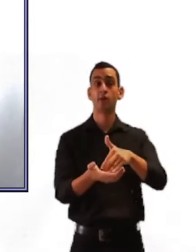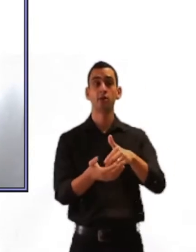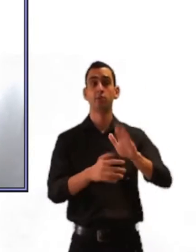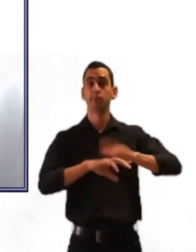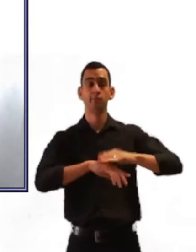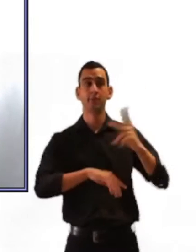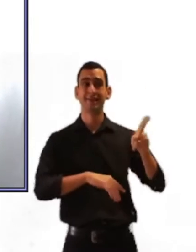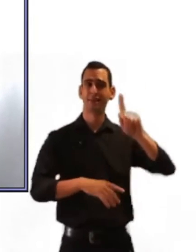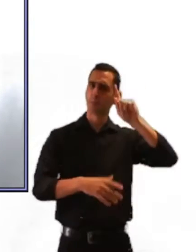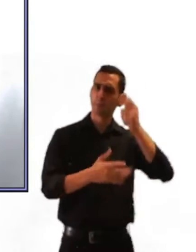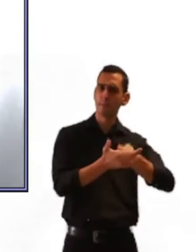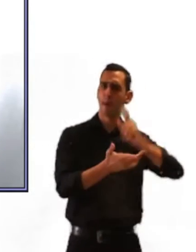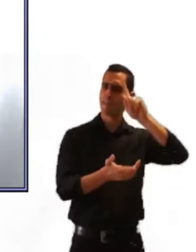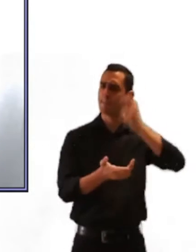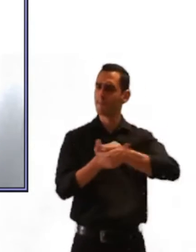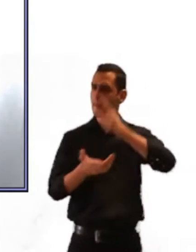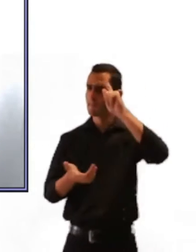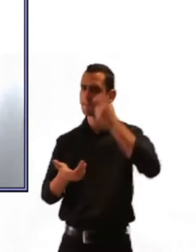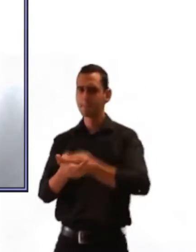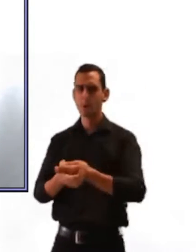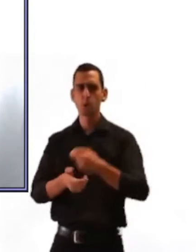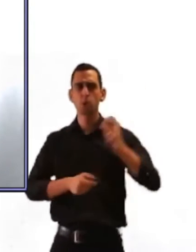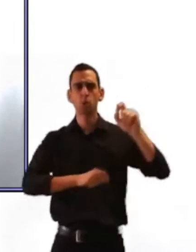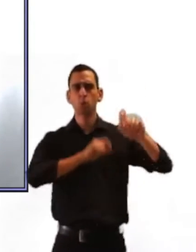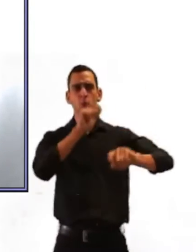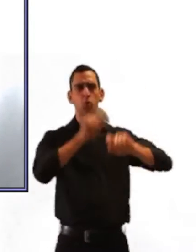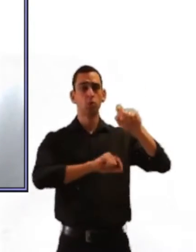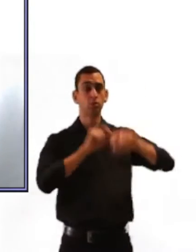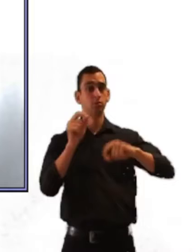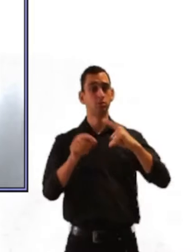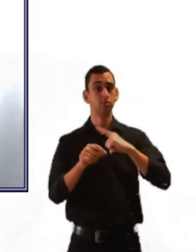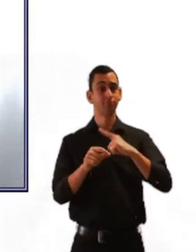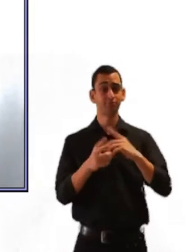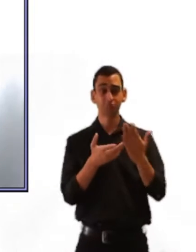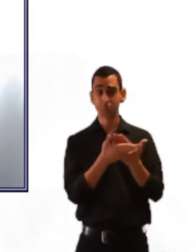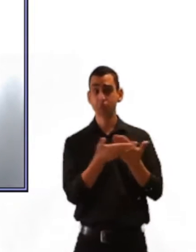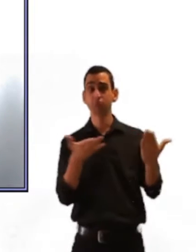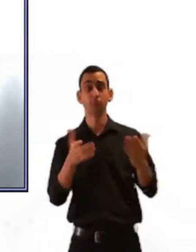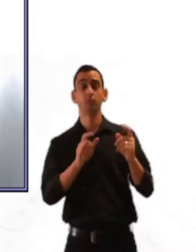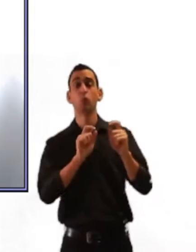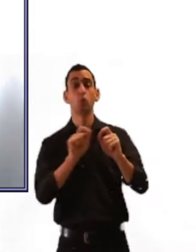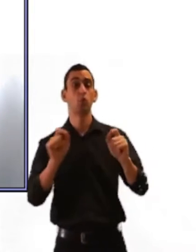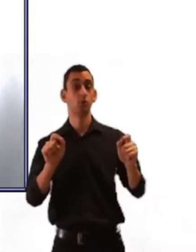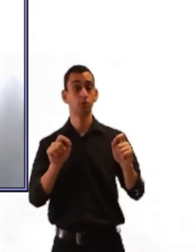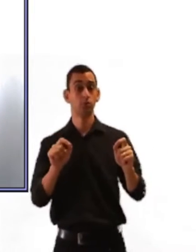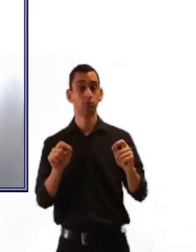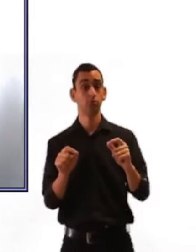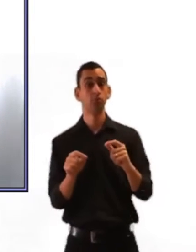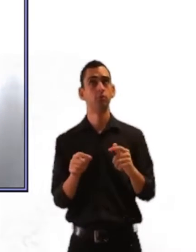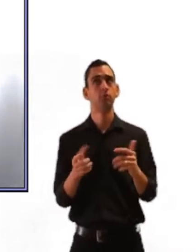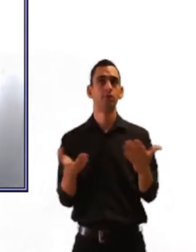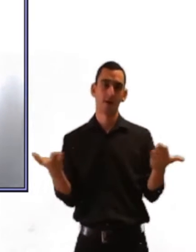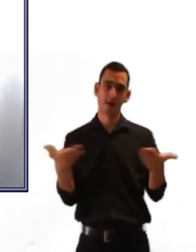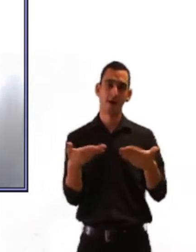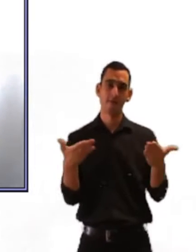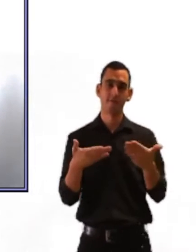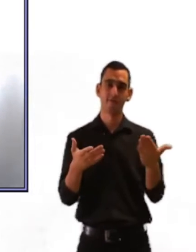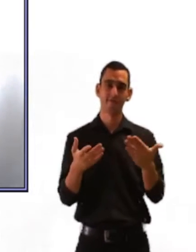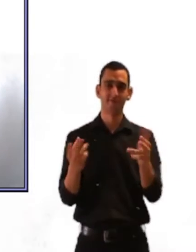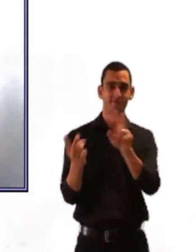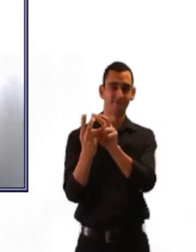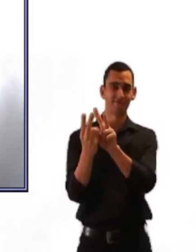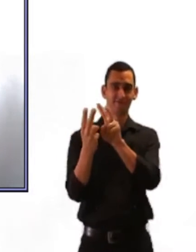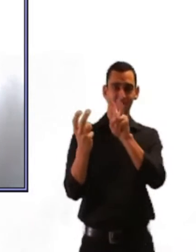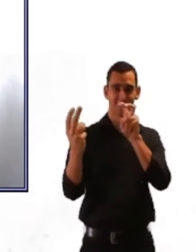de decisão? Mas você querer idealizar um juiz que agora presencial não dá para, né, no